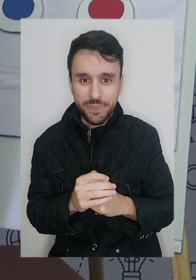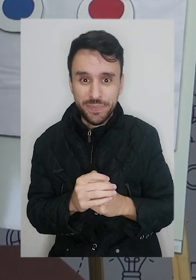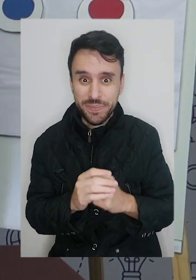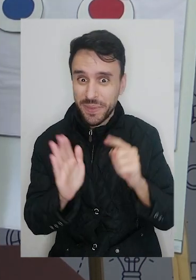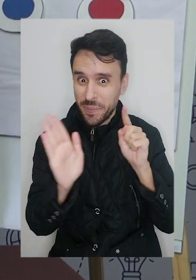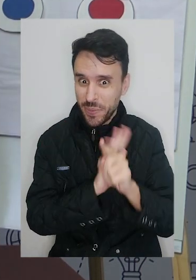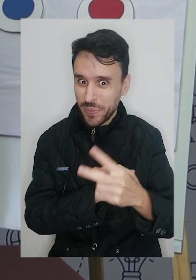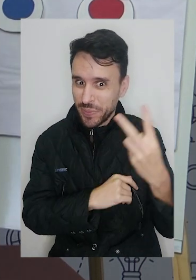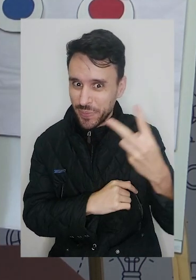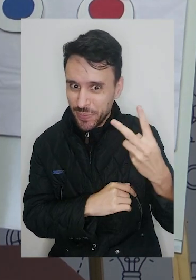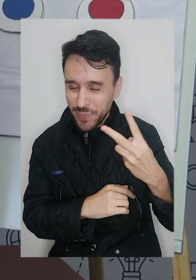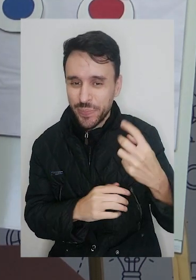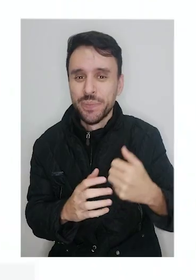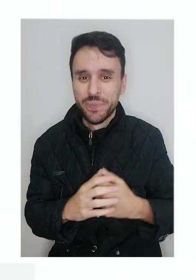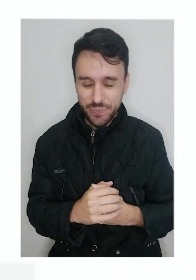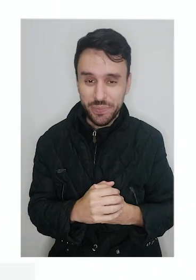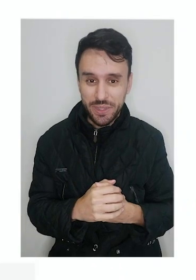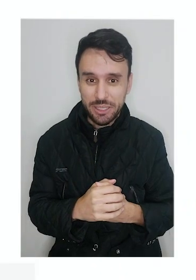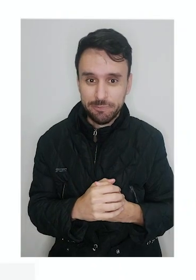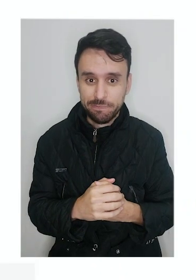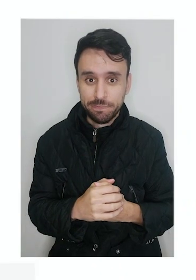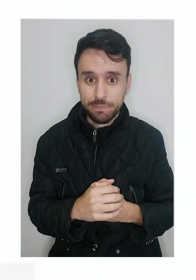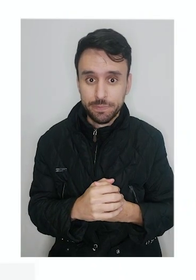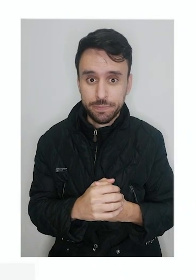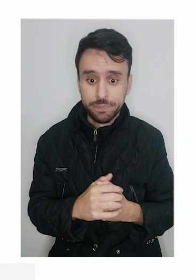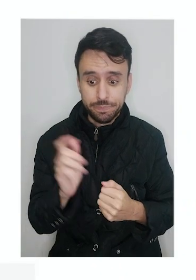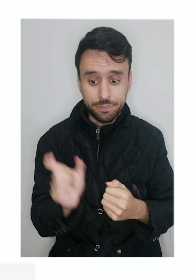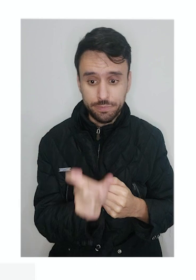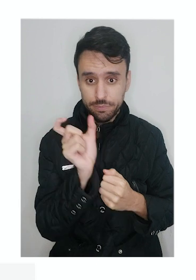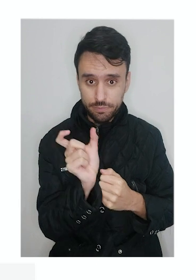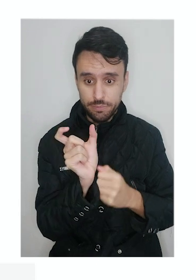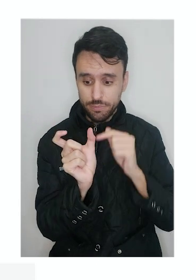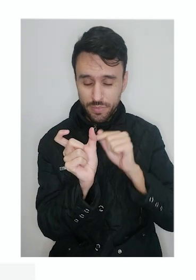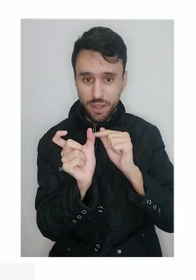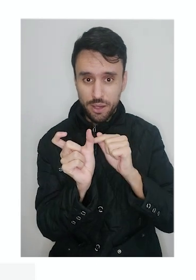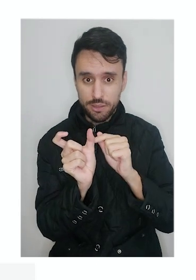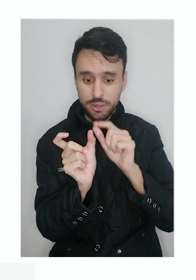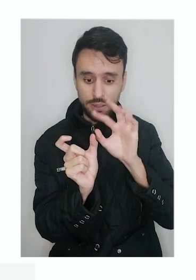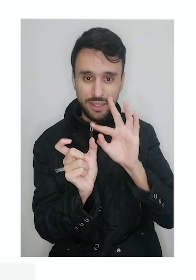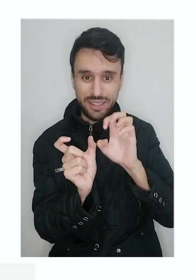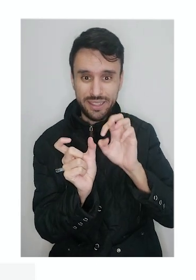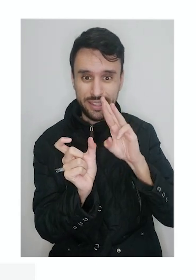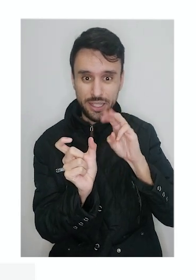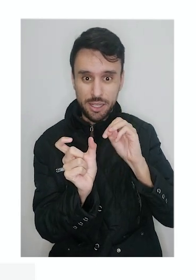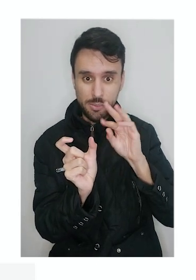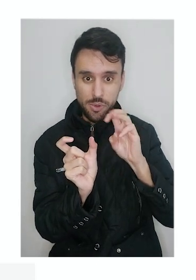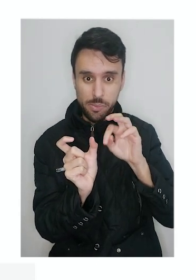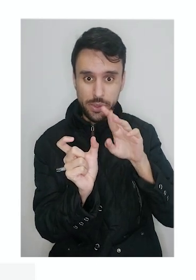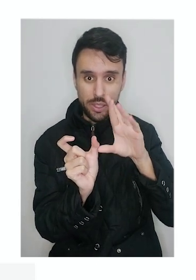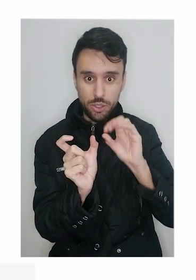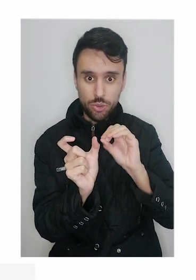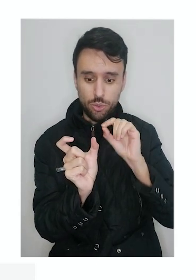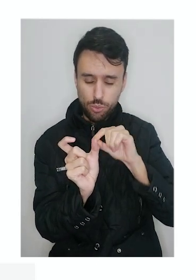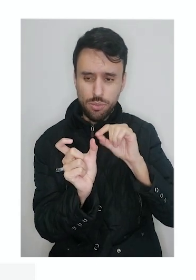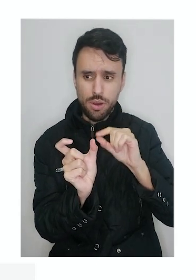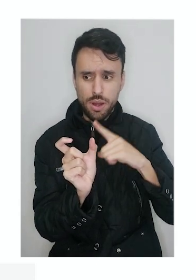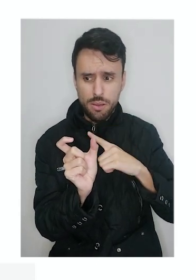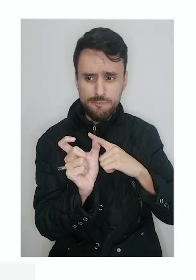Próxima pergunta do nosso quiz. De acordo com o termômetro, está frio ou está